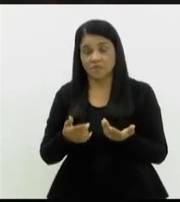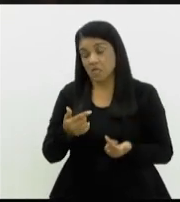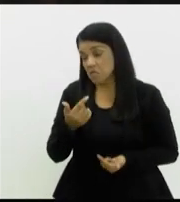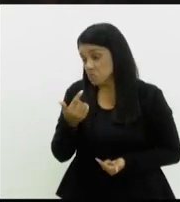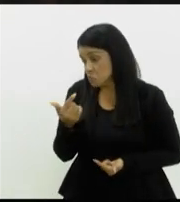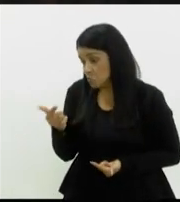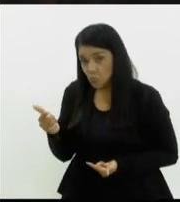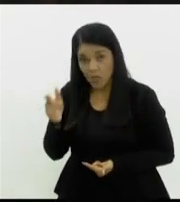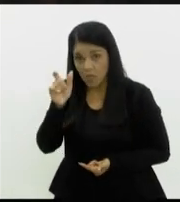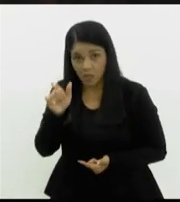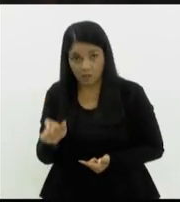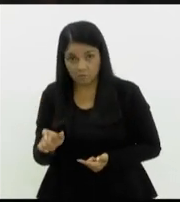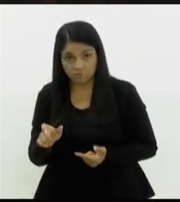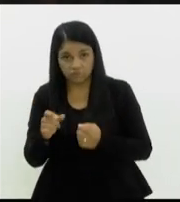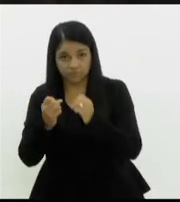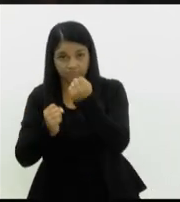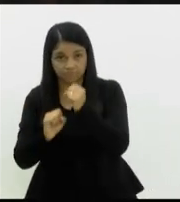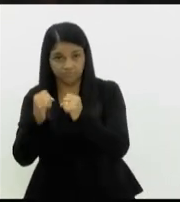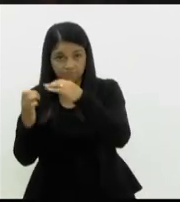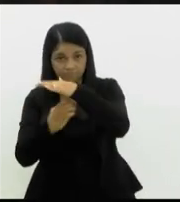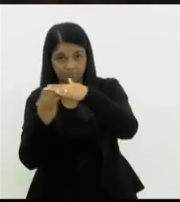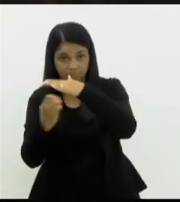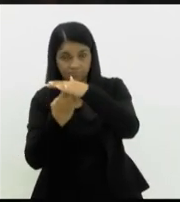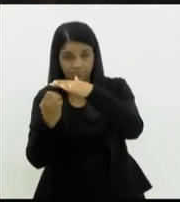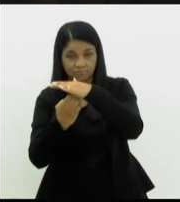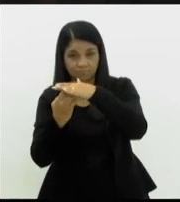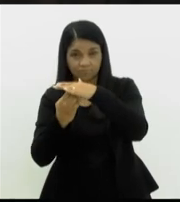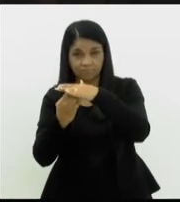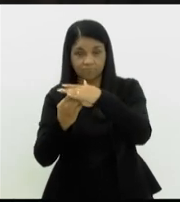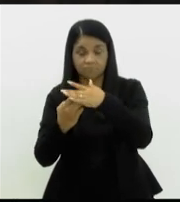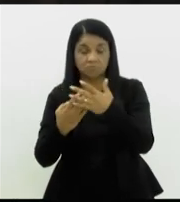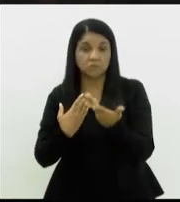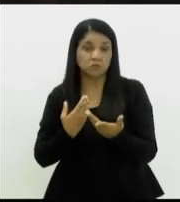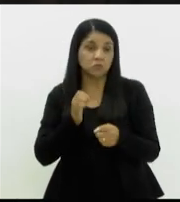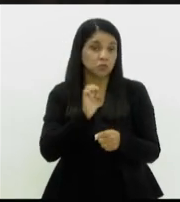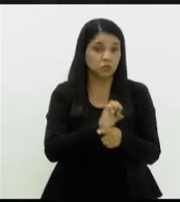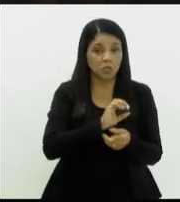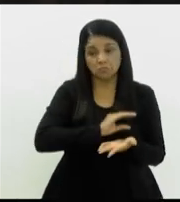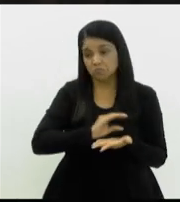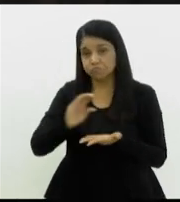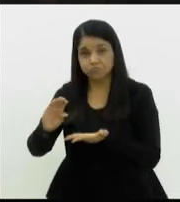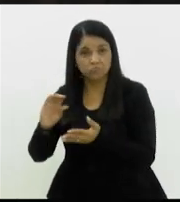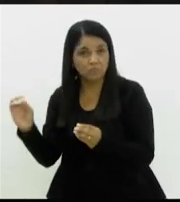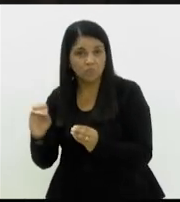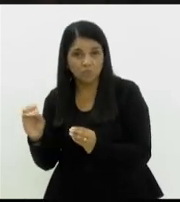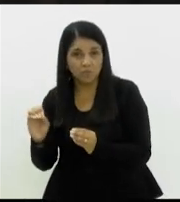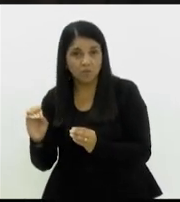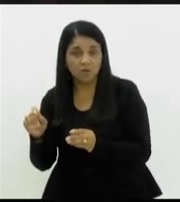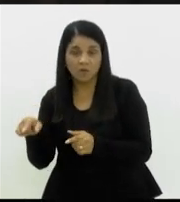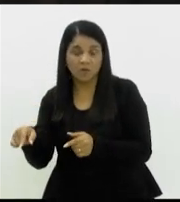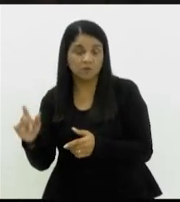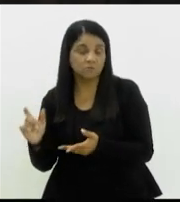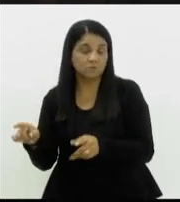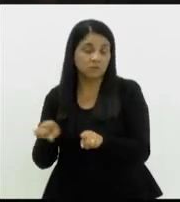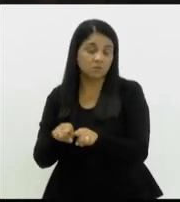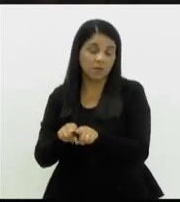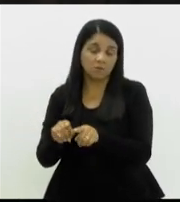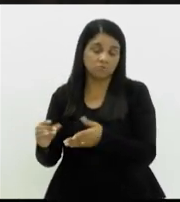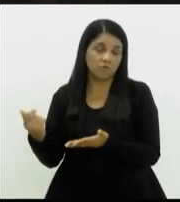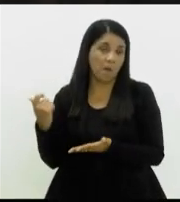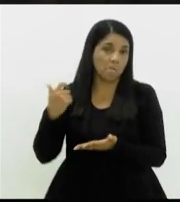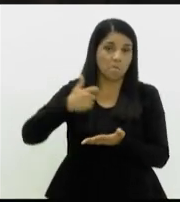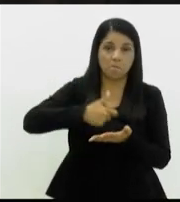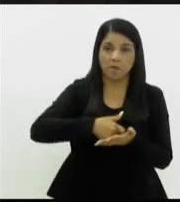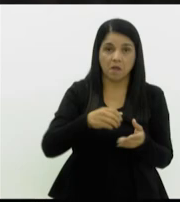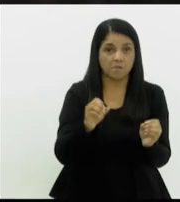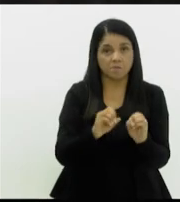nada, o Estado não tem que restituí-lo, ele também, em tese, não deveria ter